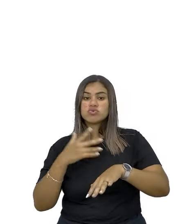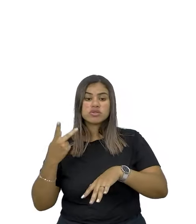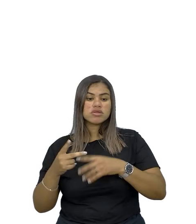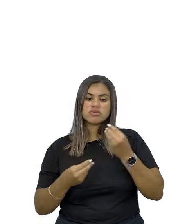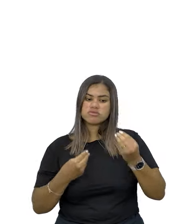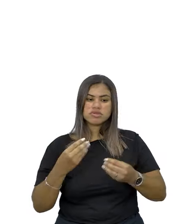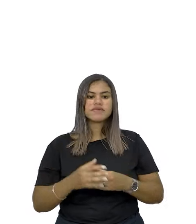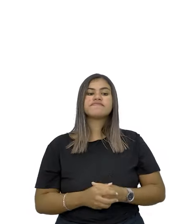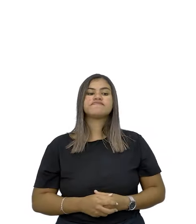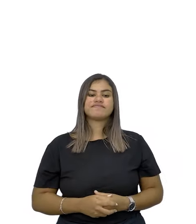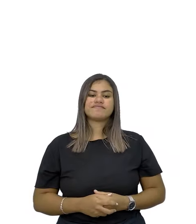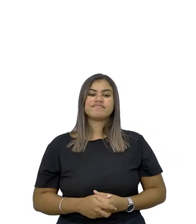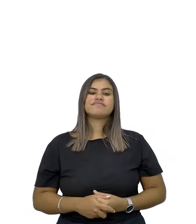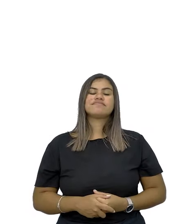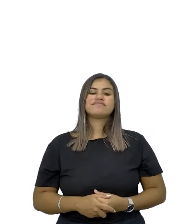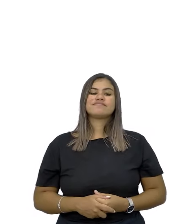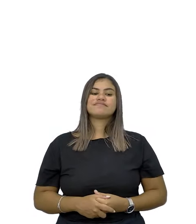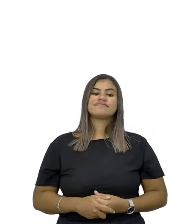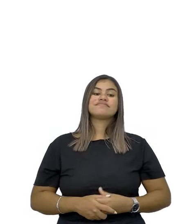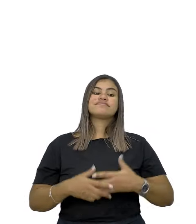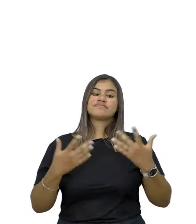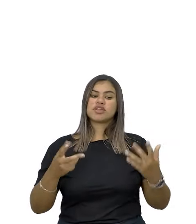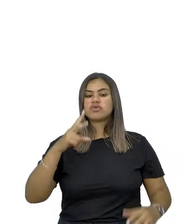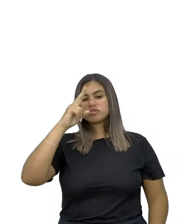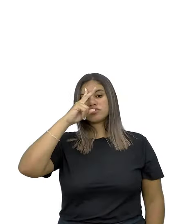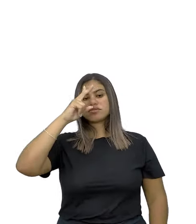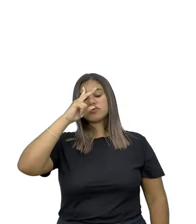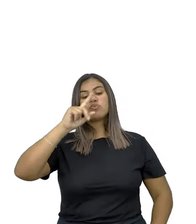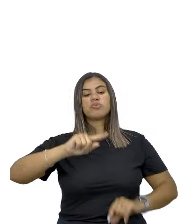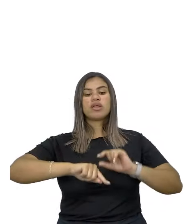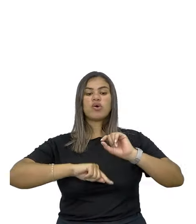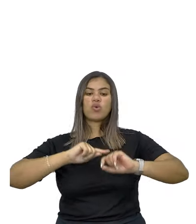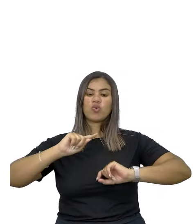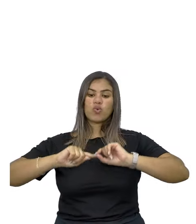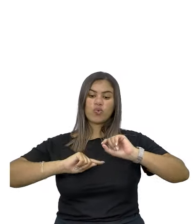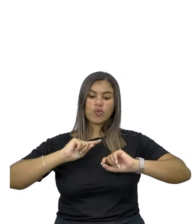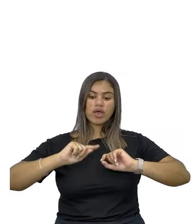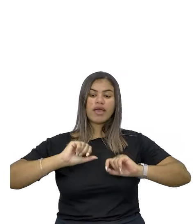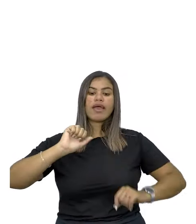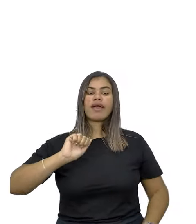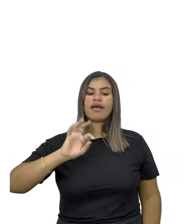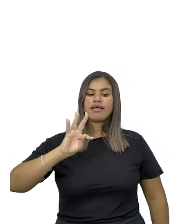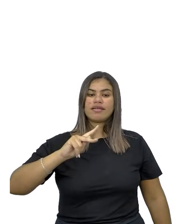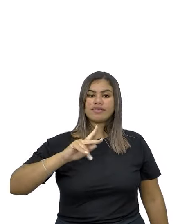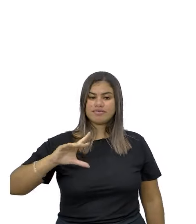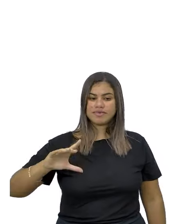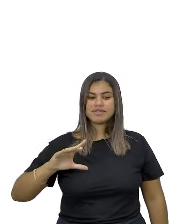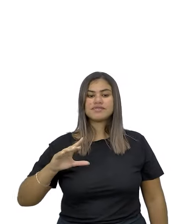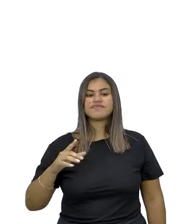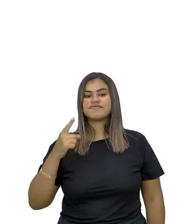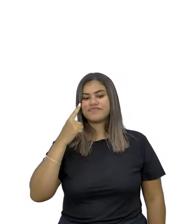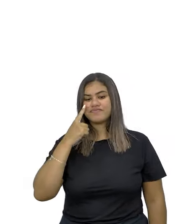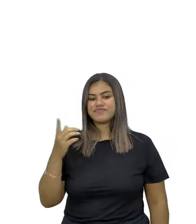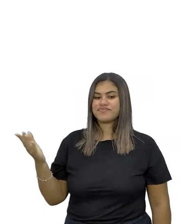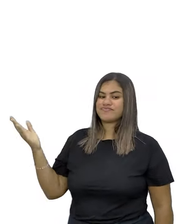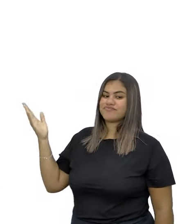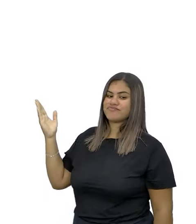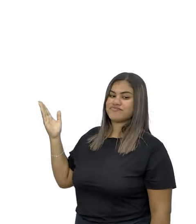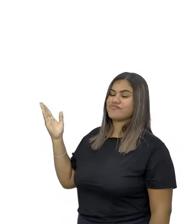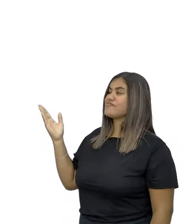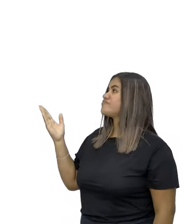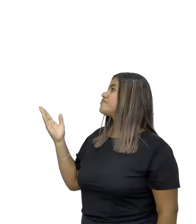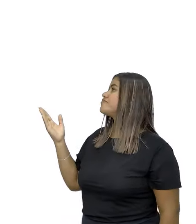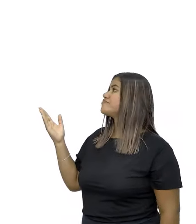Bom, então, só para a gente lembrar, nos momentos da nossa TPC, de analisar a situação